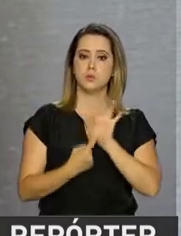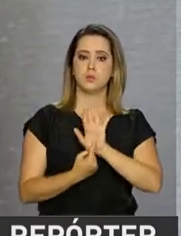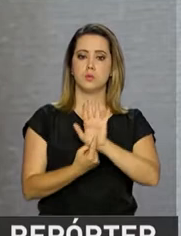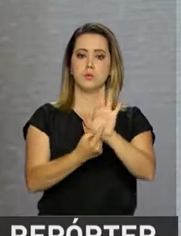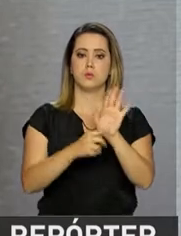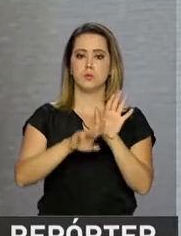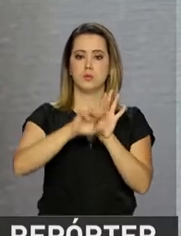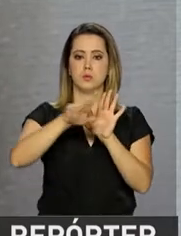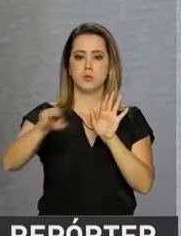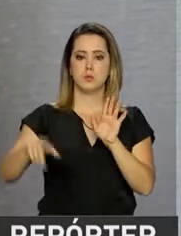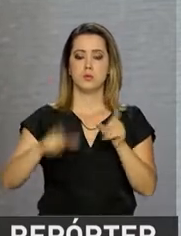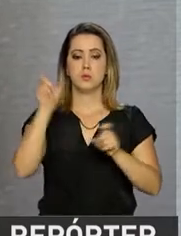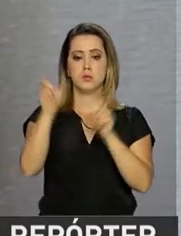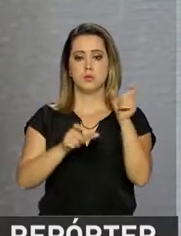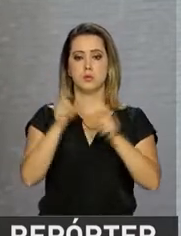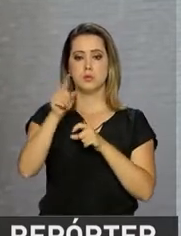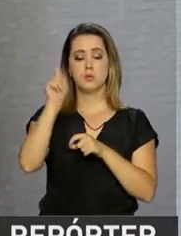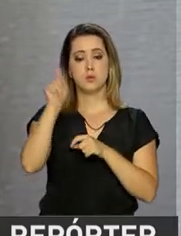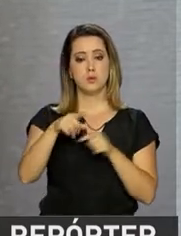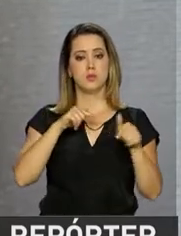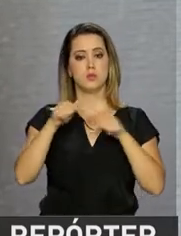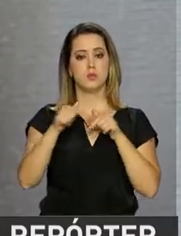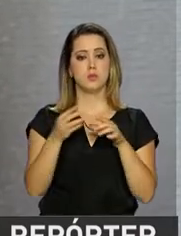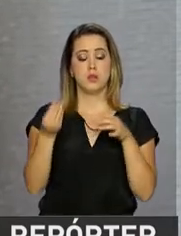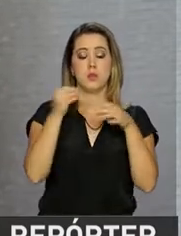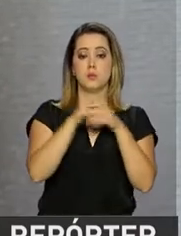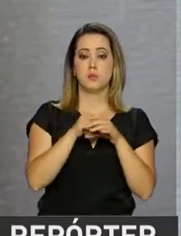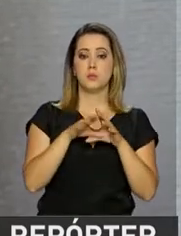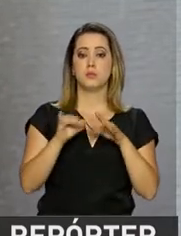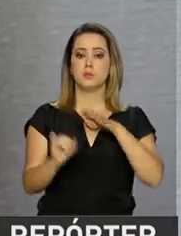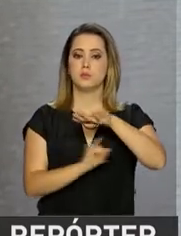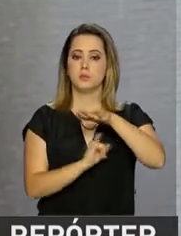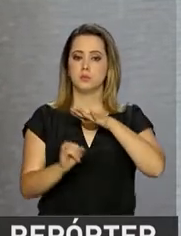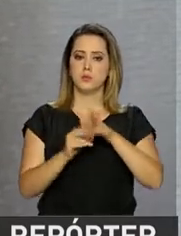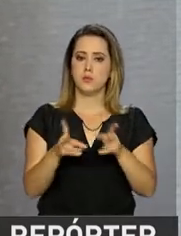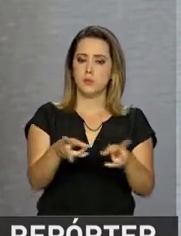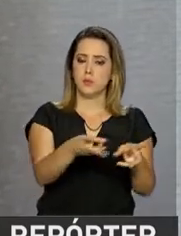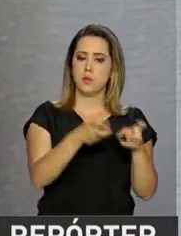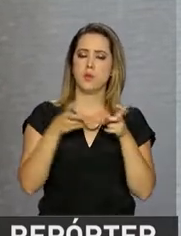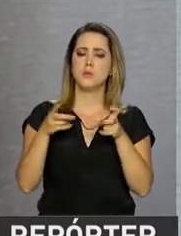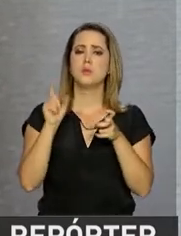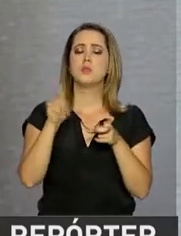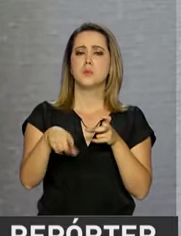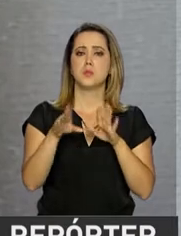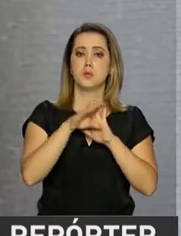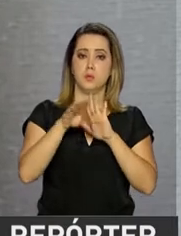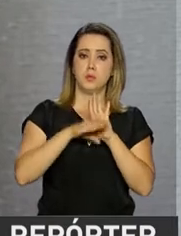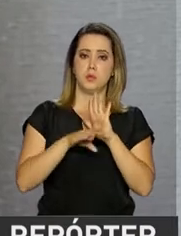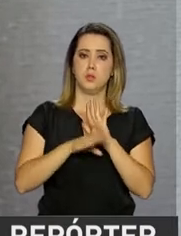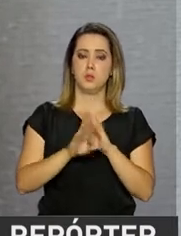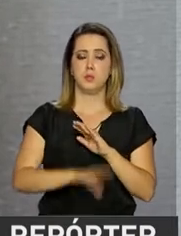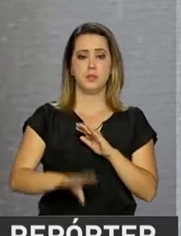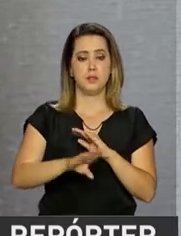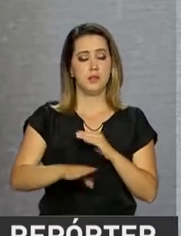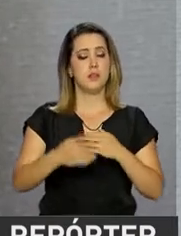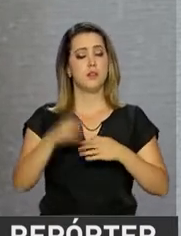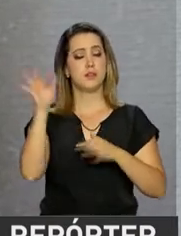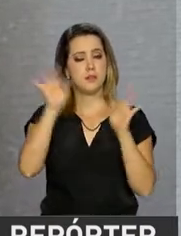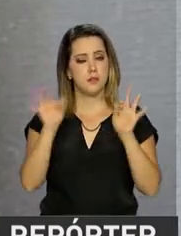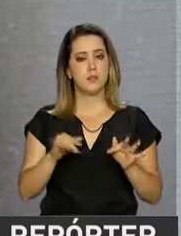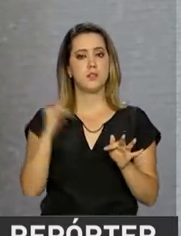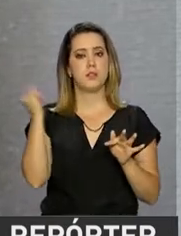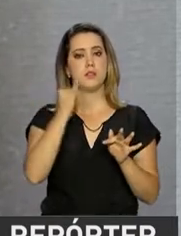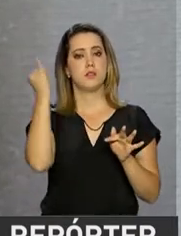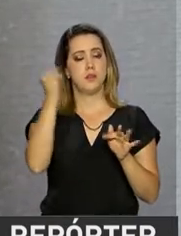muitas pessoas especialistas instituições estão percebendo o quanto o programa criança feliz significa para as